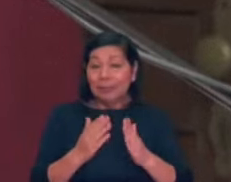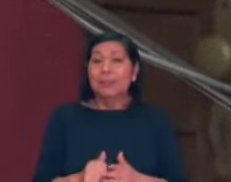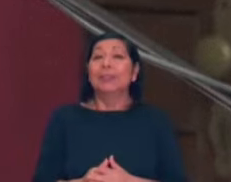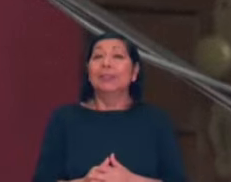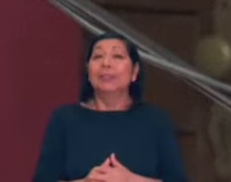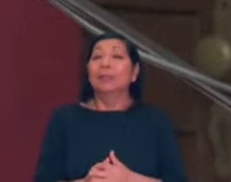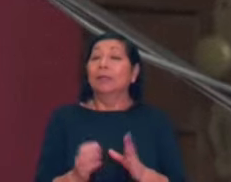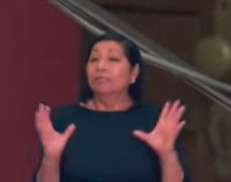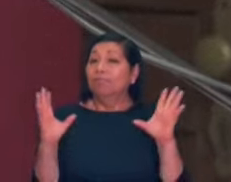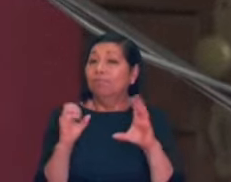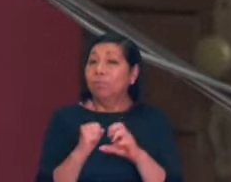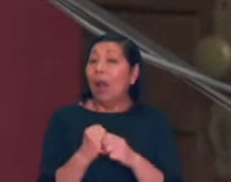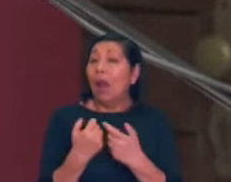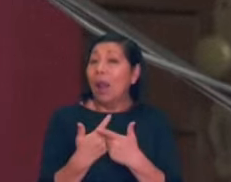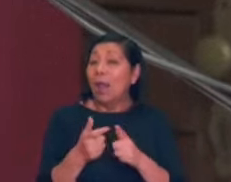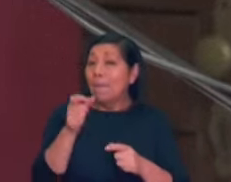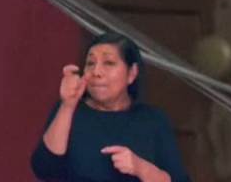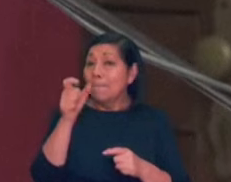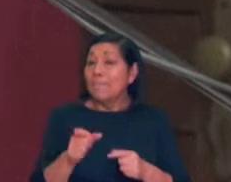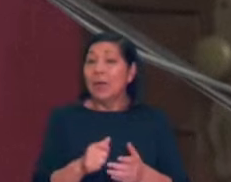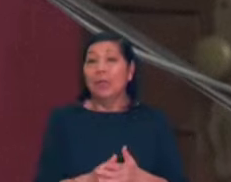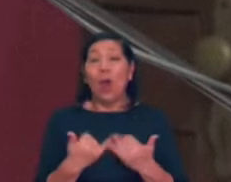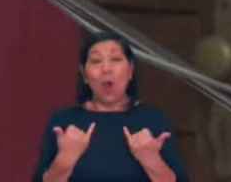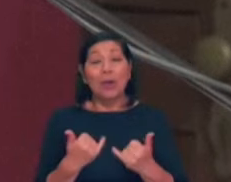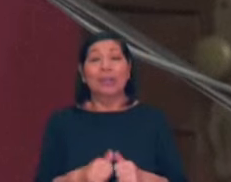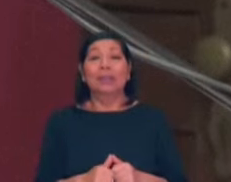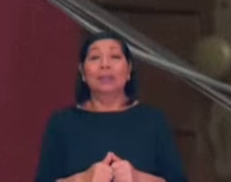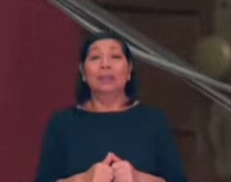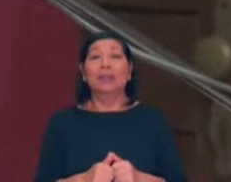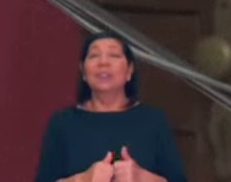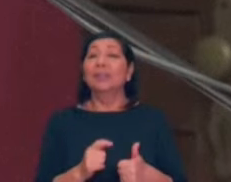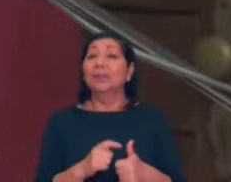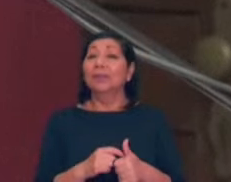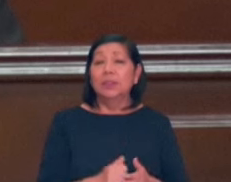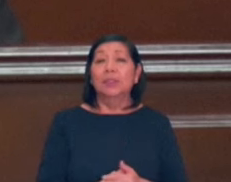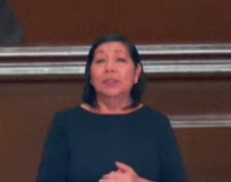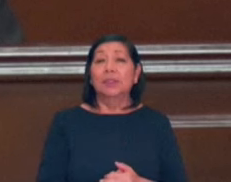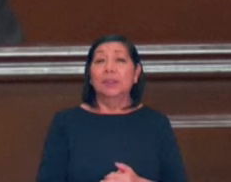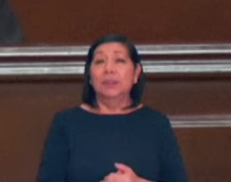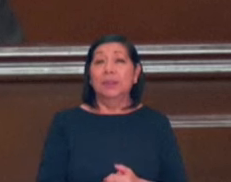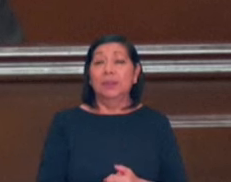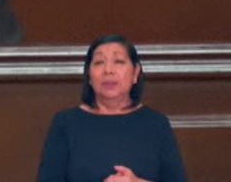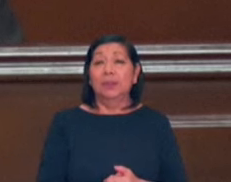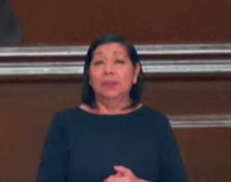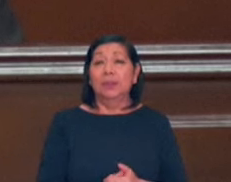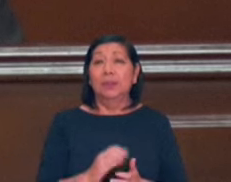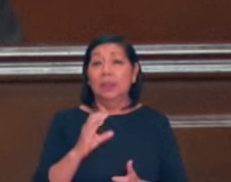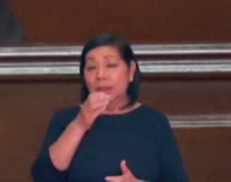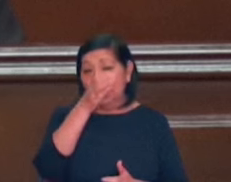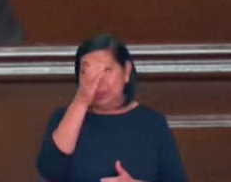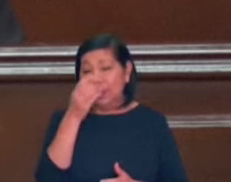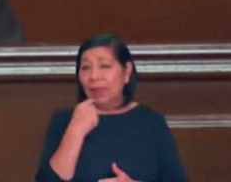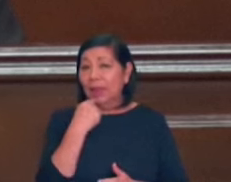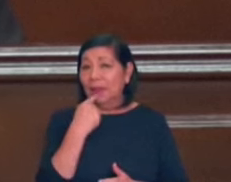fundamentos da acusação nas próximas semanas Castilho cumpre pena de prisão preventiva até dezembro de 2025 em um presídio